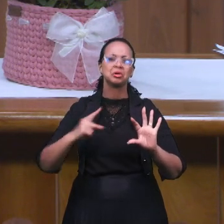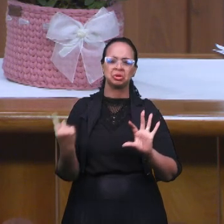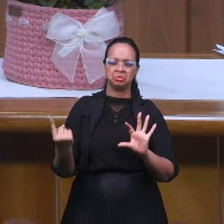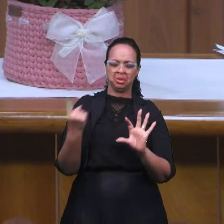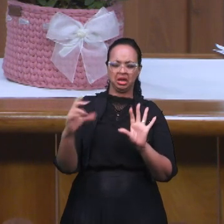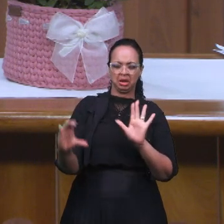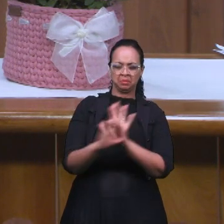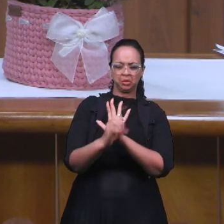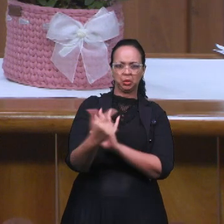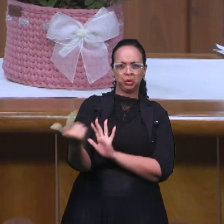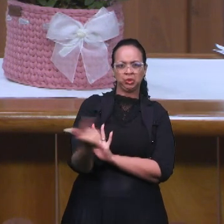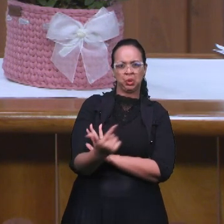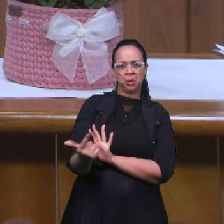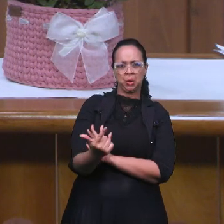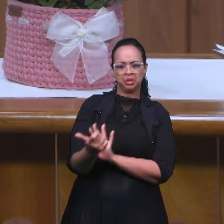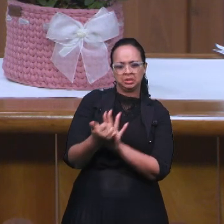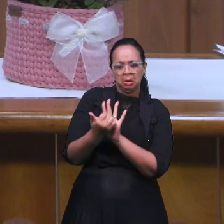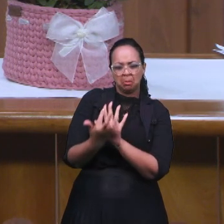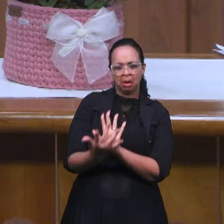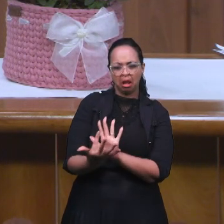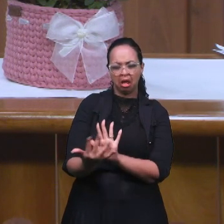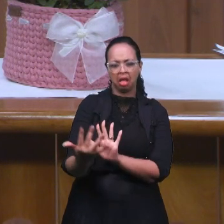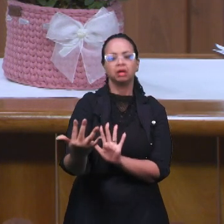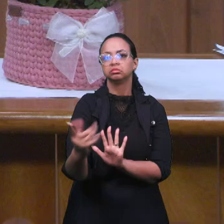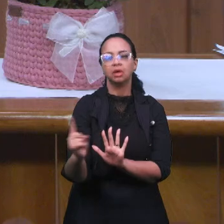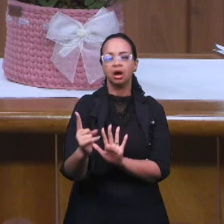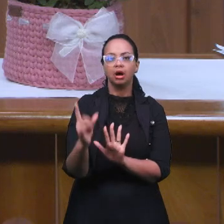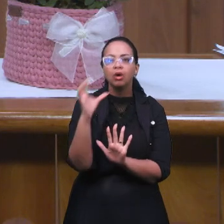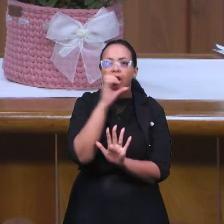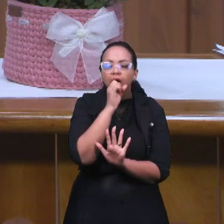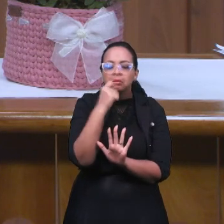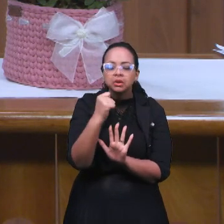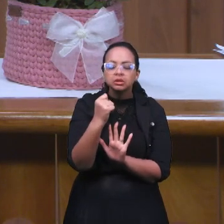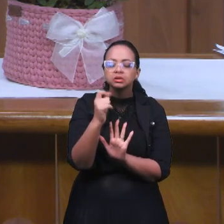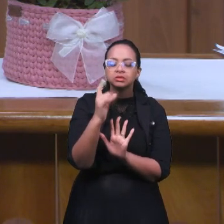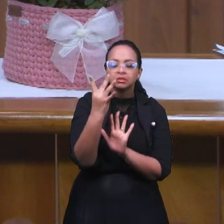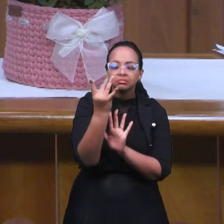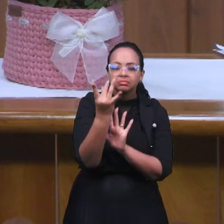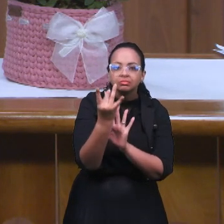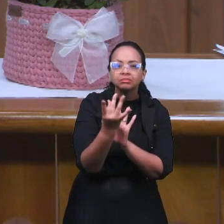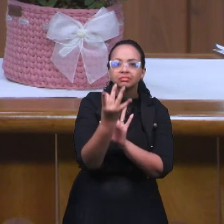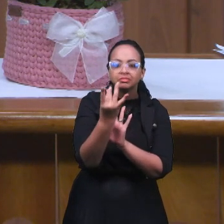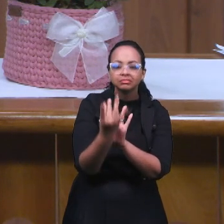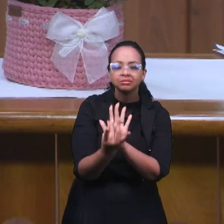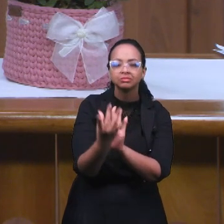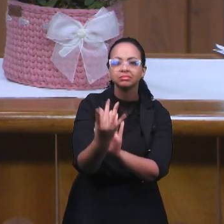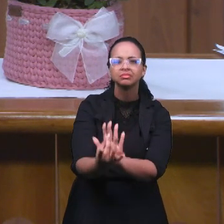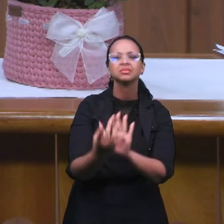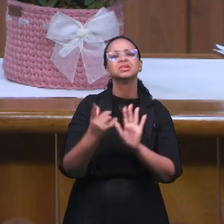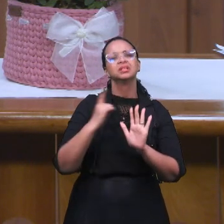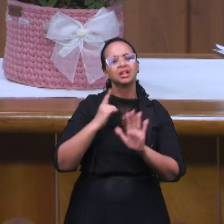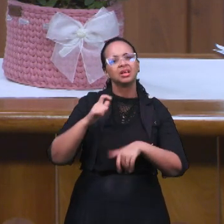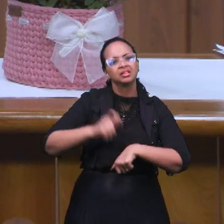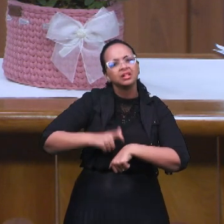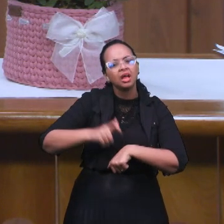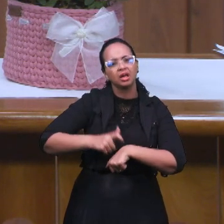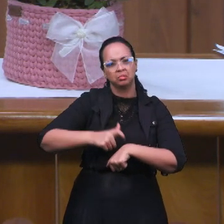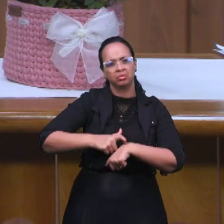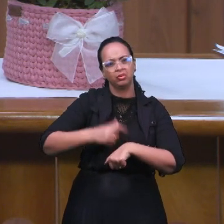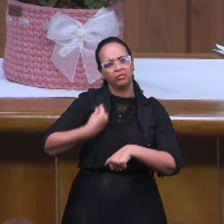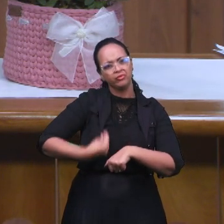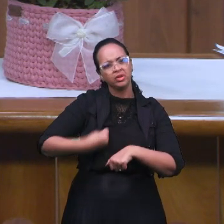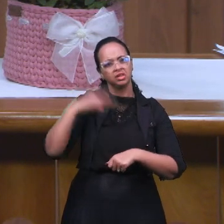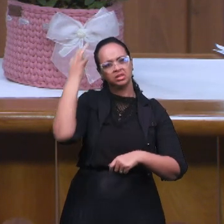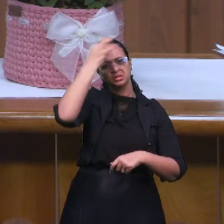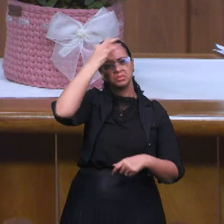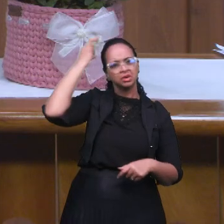2 sem saber o que ele está nos dizendo para esse tempo, para a nossa vida espiritual,